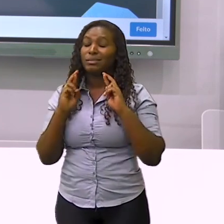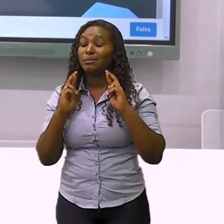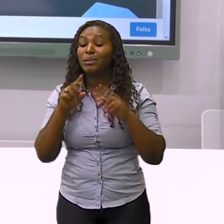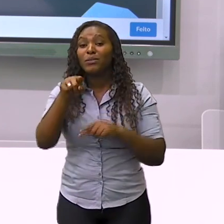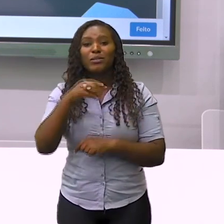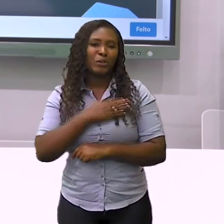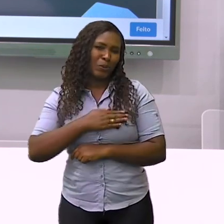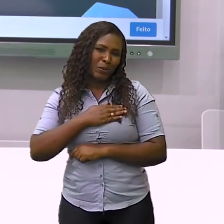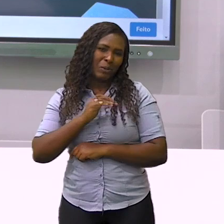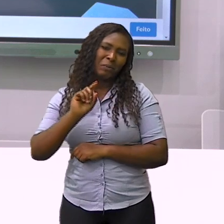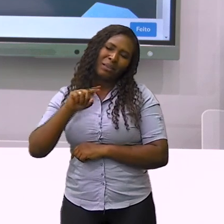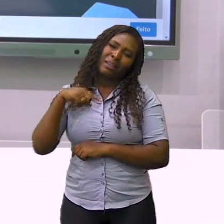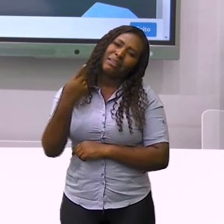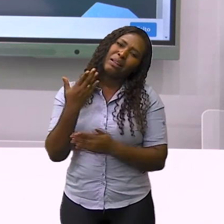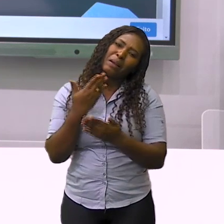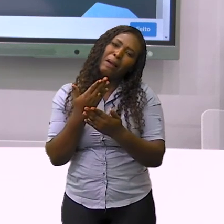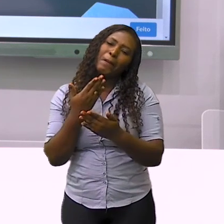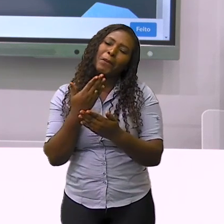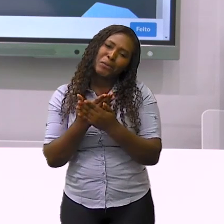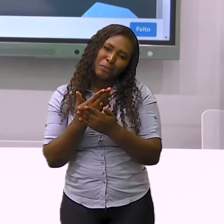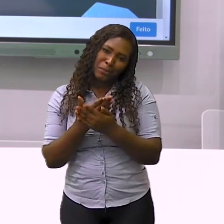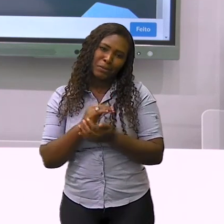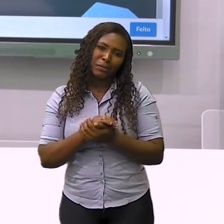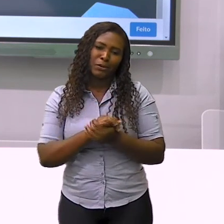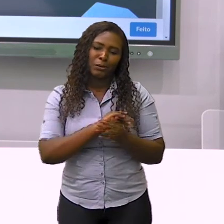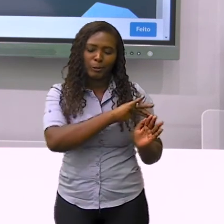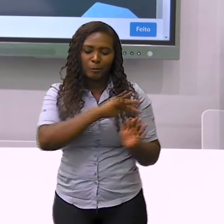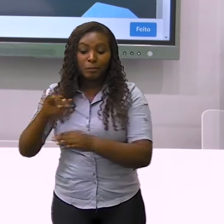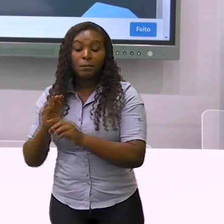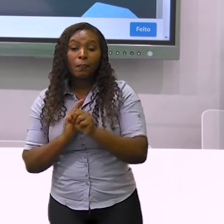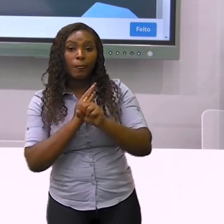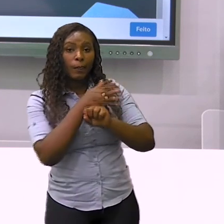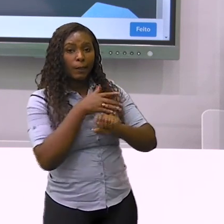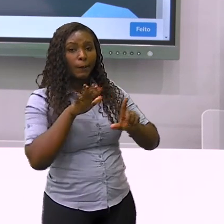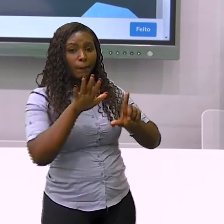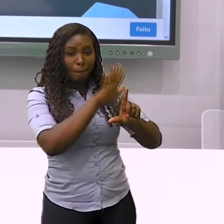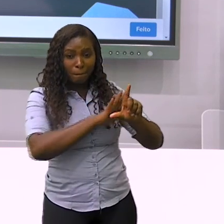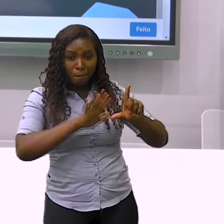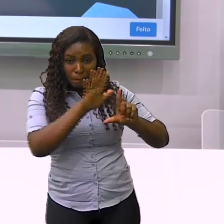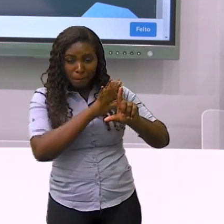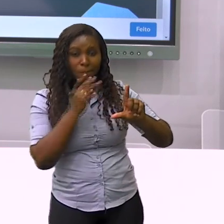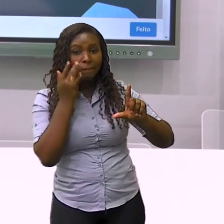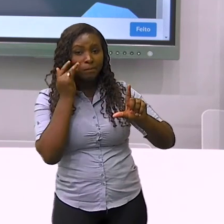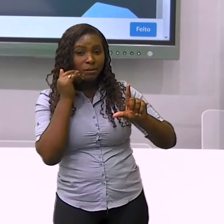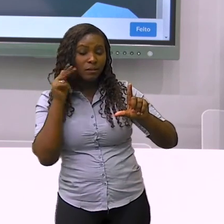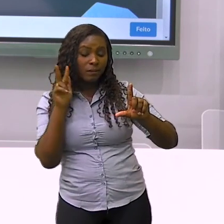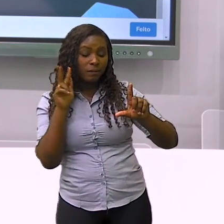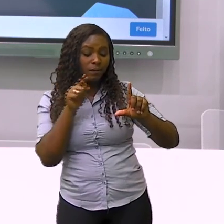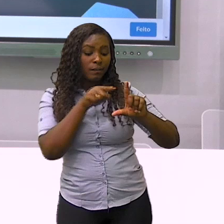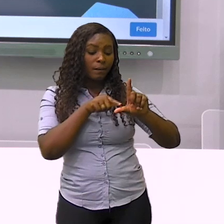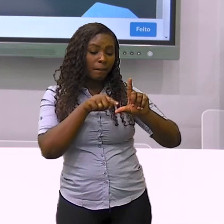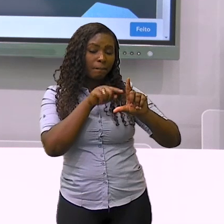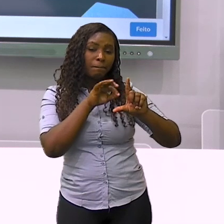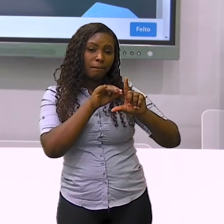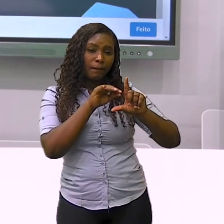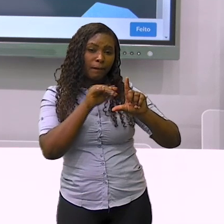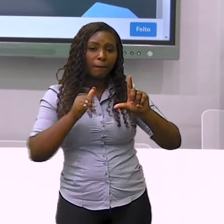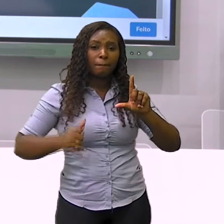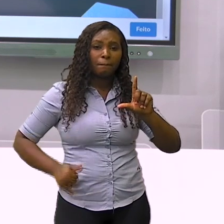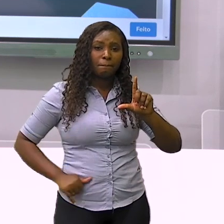e x2. Vamos pegar a menor raiz. 7 menos 3 vai dar